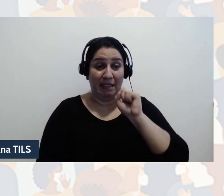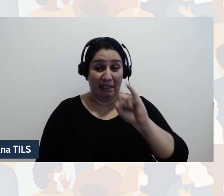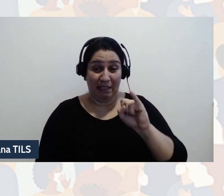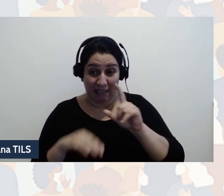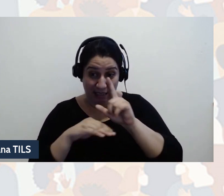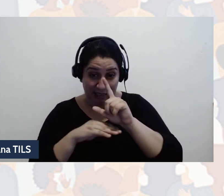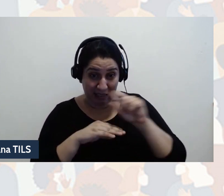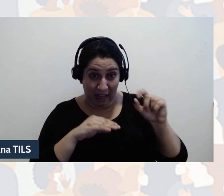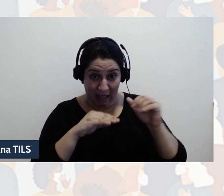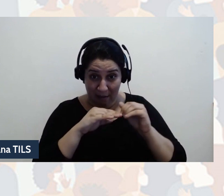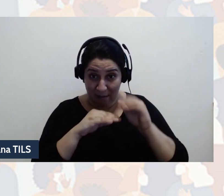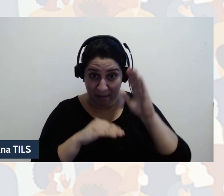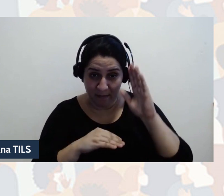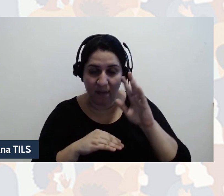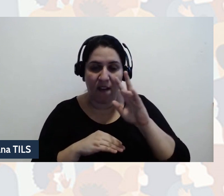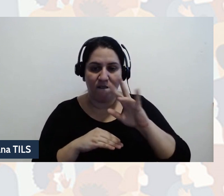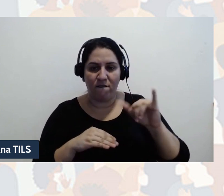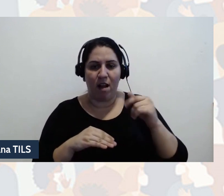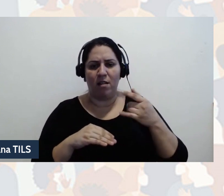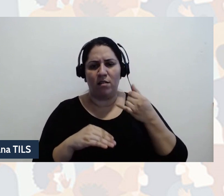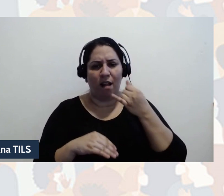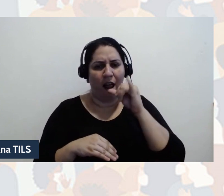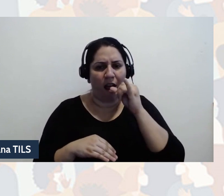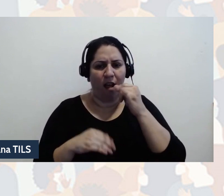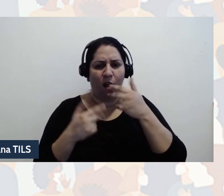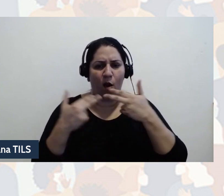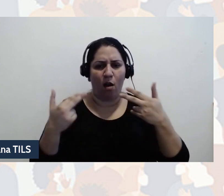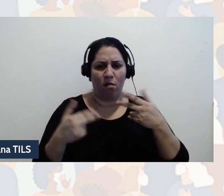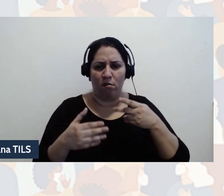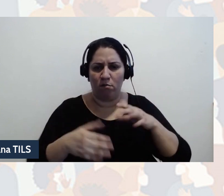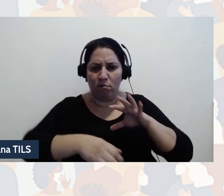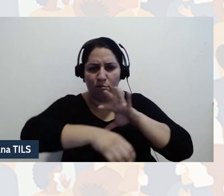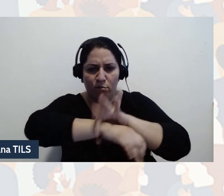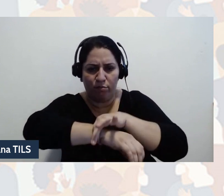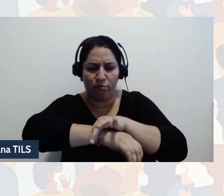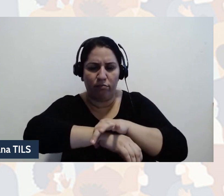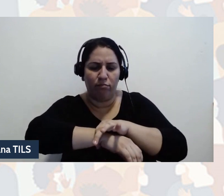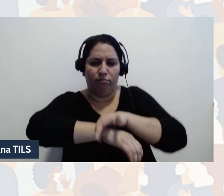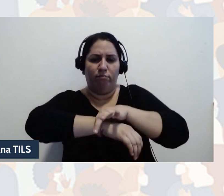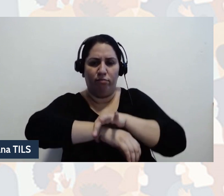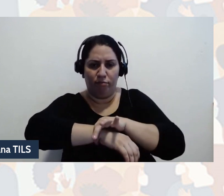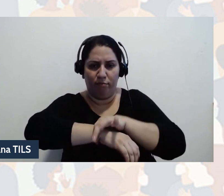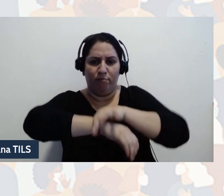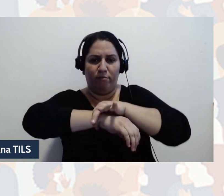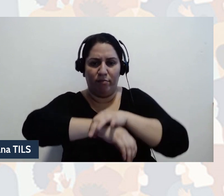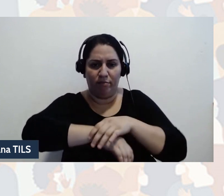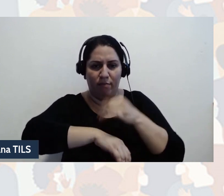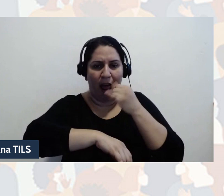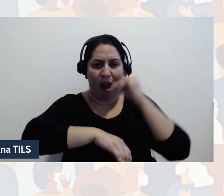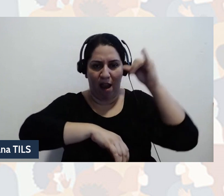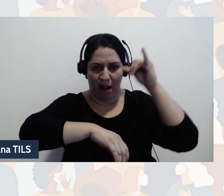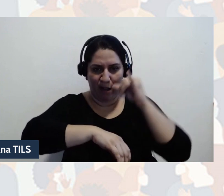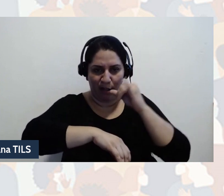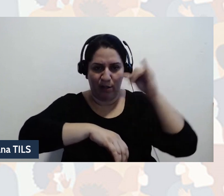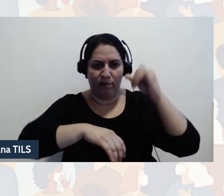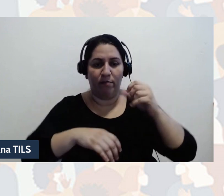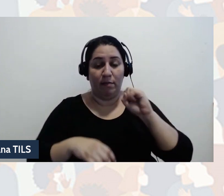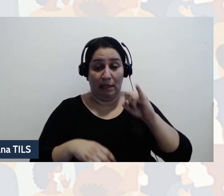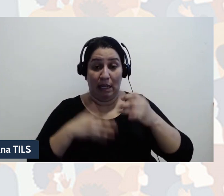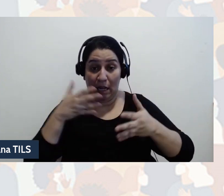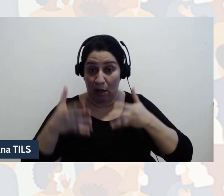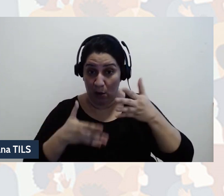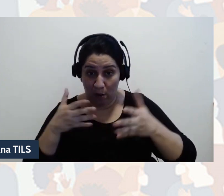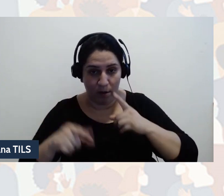cota, elas vão receber choques elétricos através de uma pulseira que são obrigadas a usar. Linguagens de sinais e escrever também